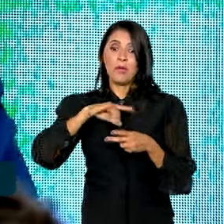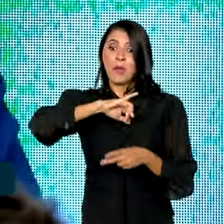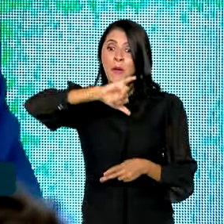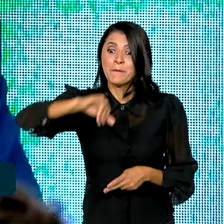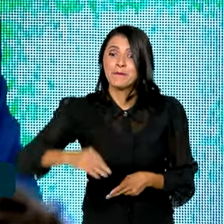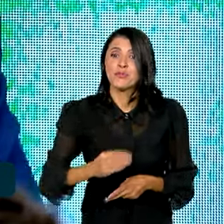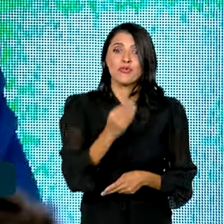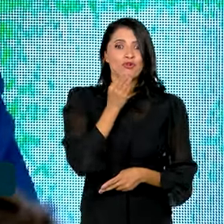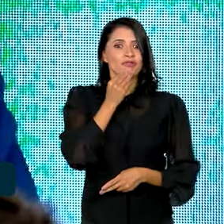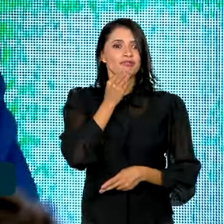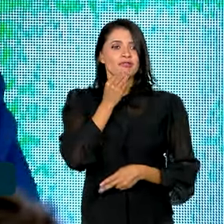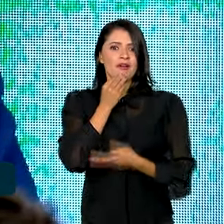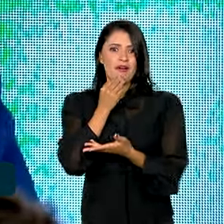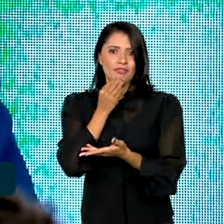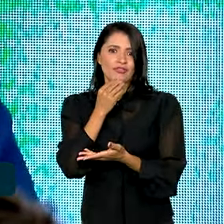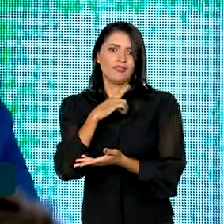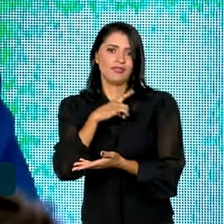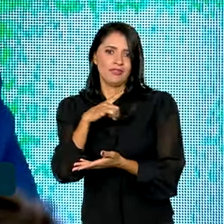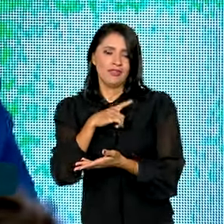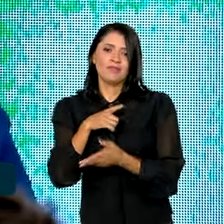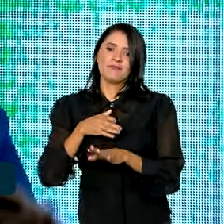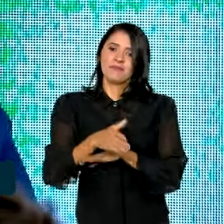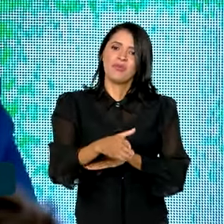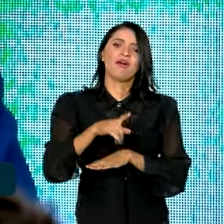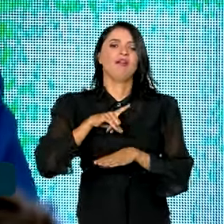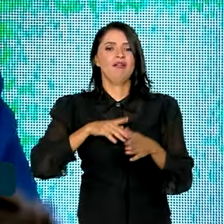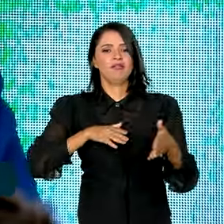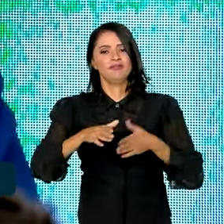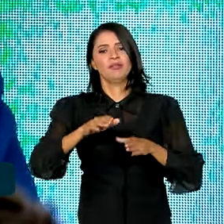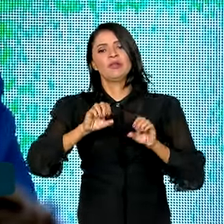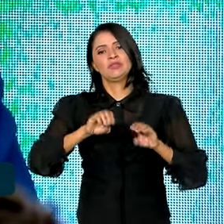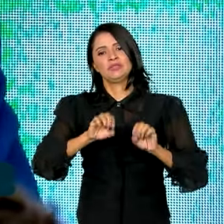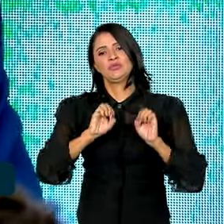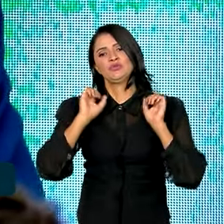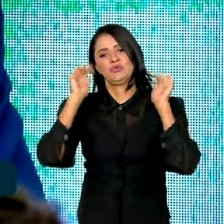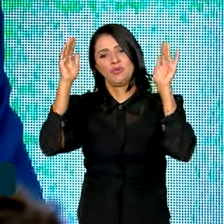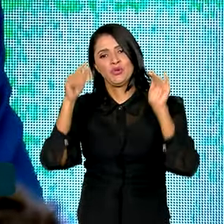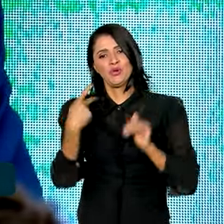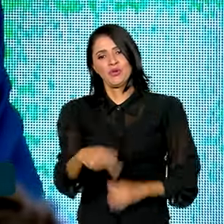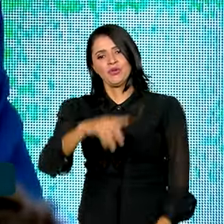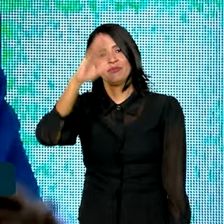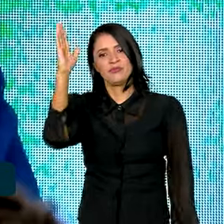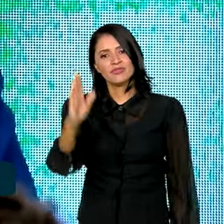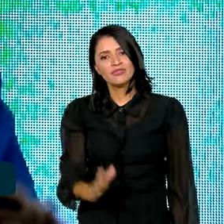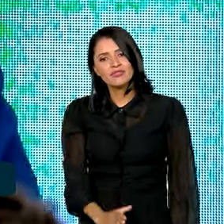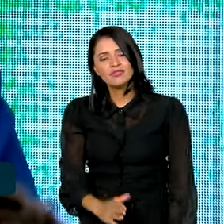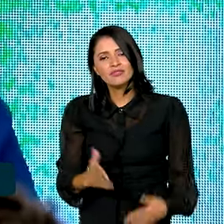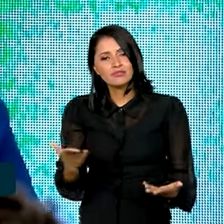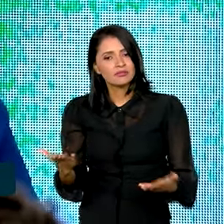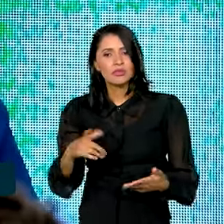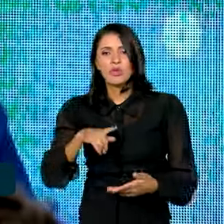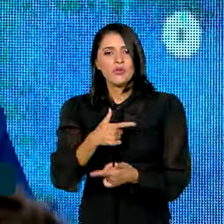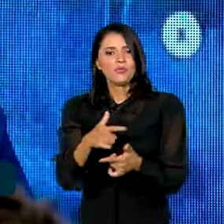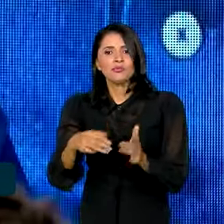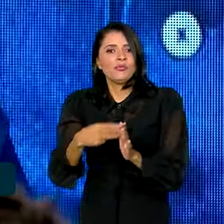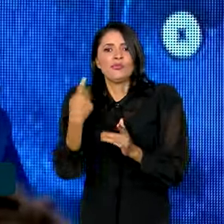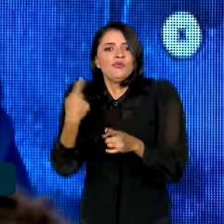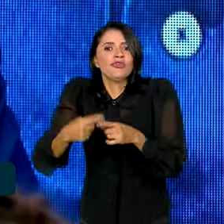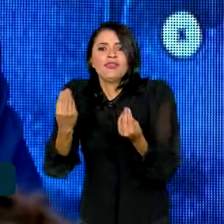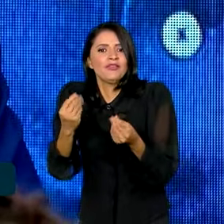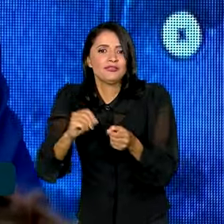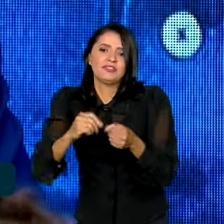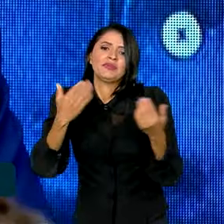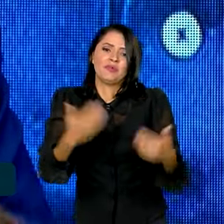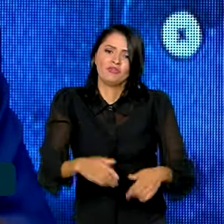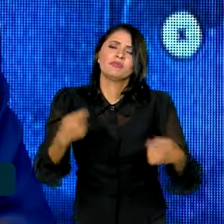ou é a oportunidade que ele tem para acessar o ensino superior brasileiro. Então, não há motivo do jovem não fazer o